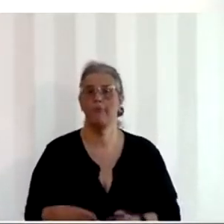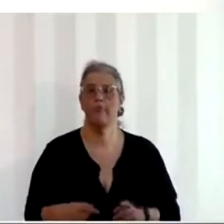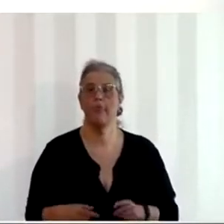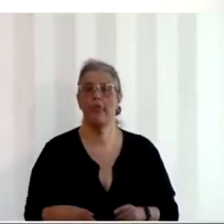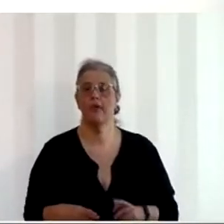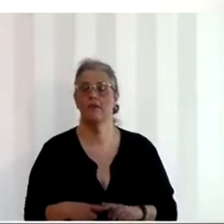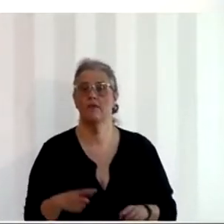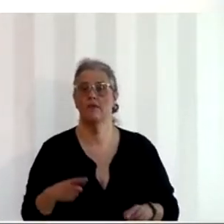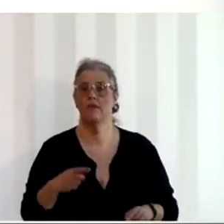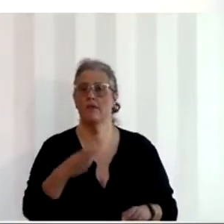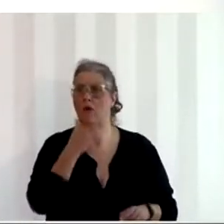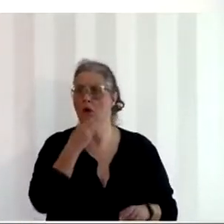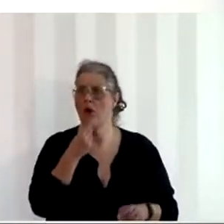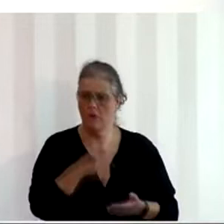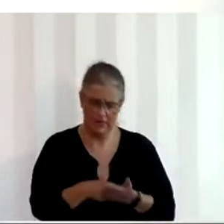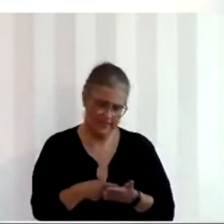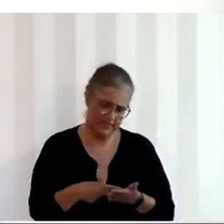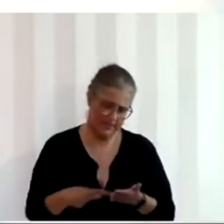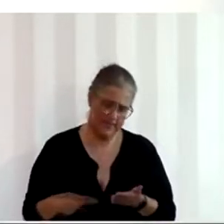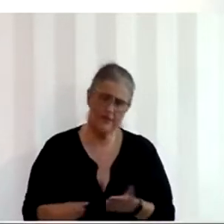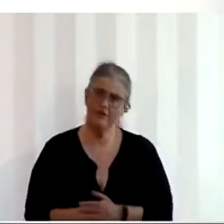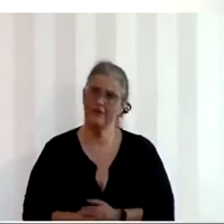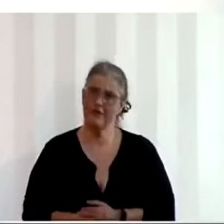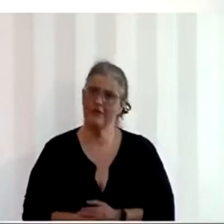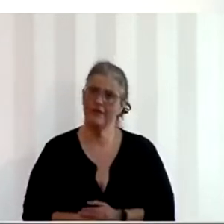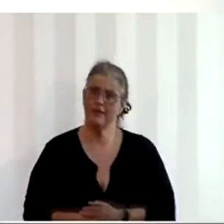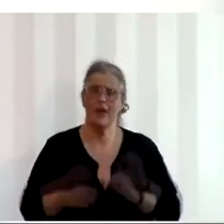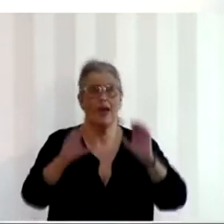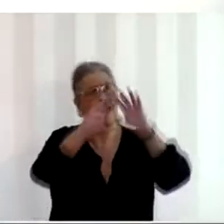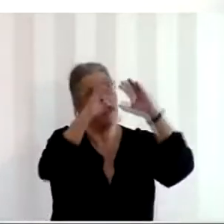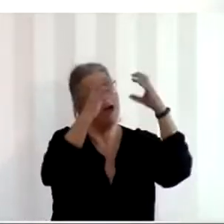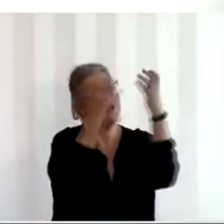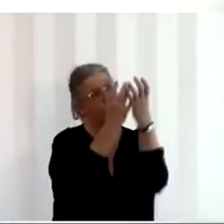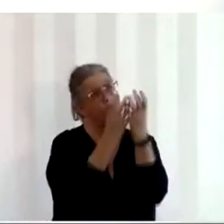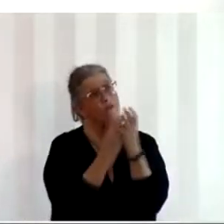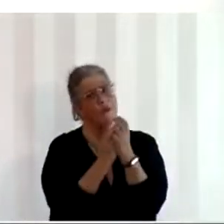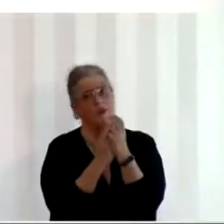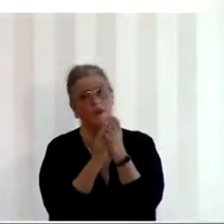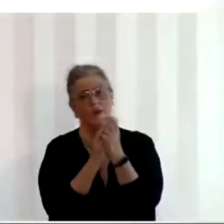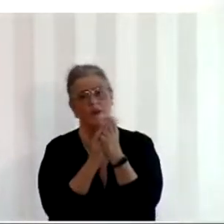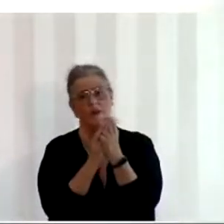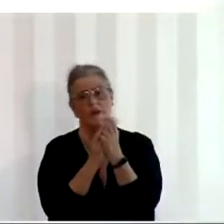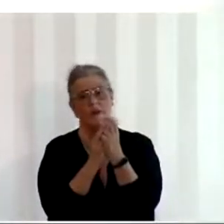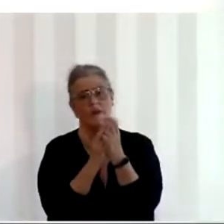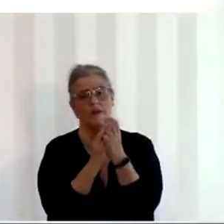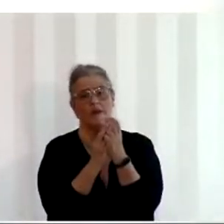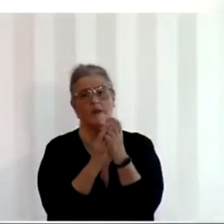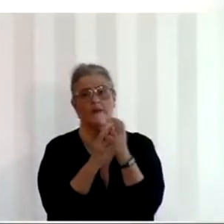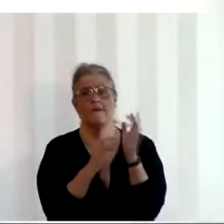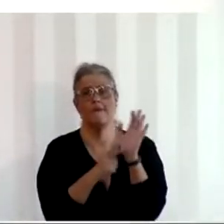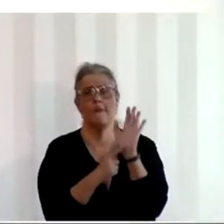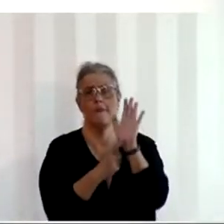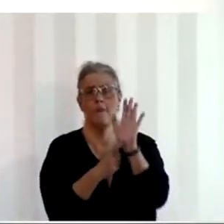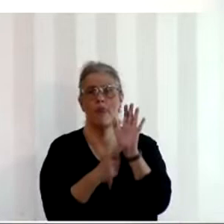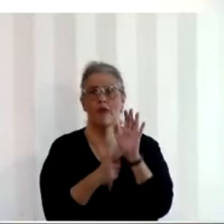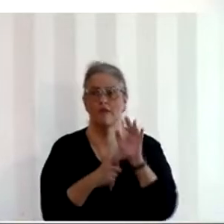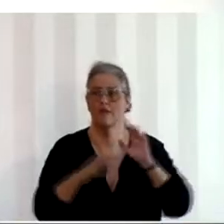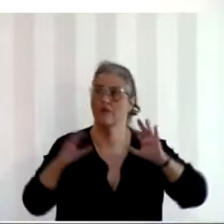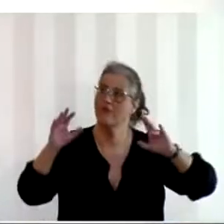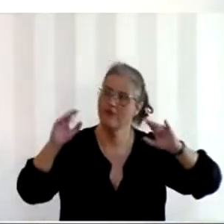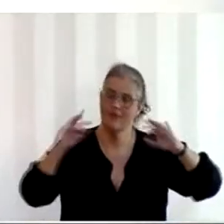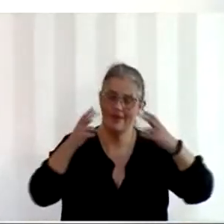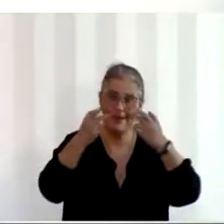eles afirmam que também a nuvem funcionava como um grande toldo para amenizar os raios solares do